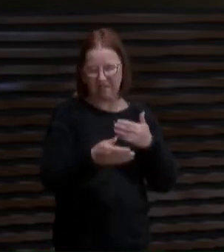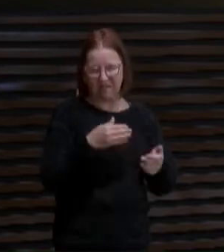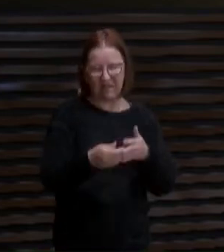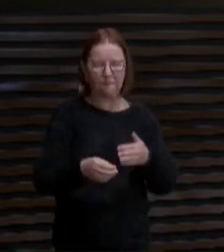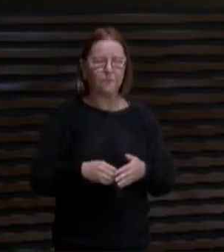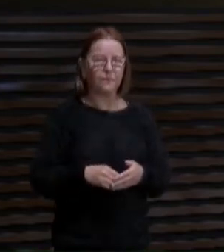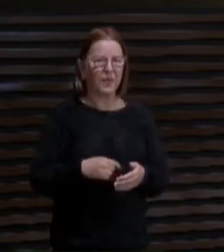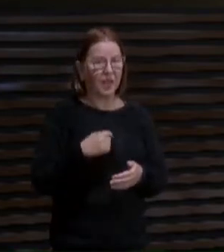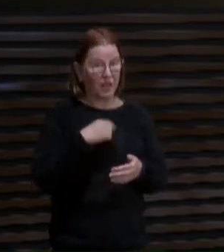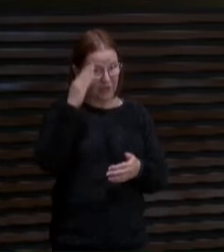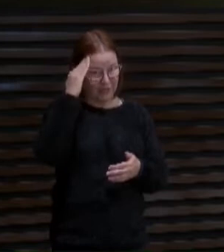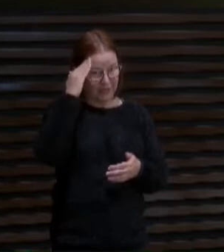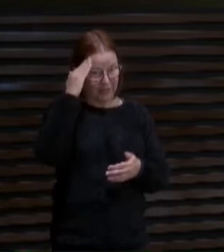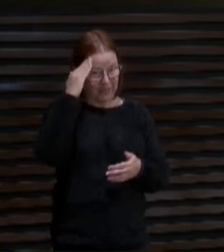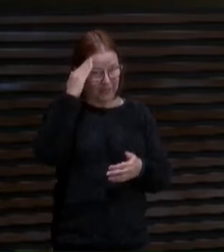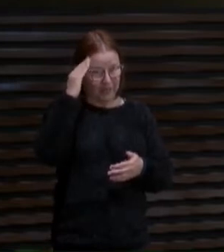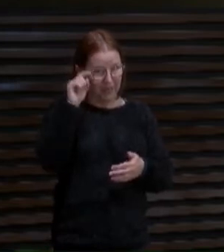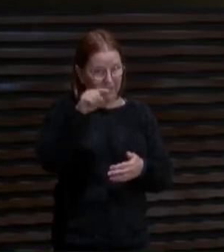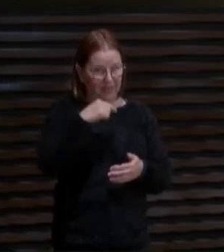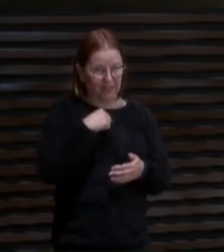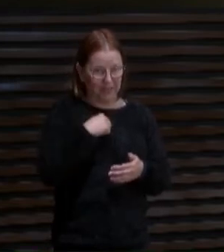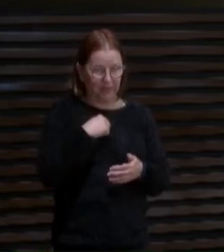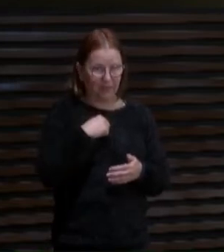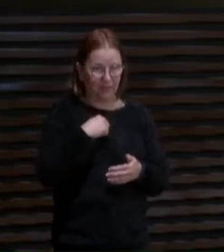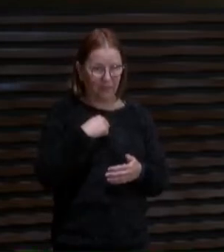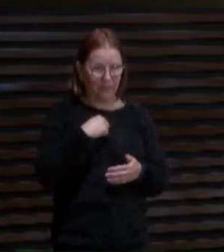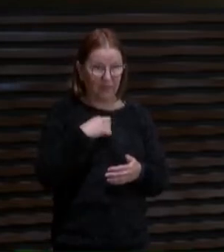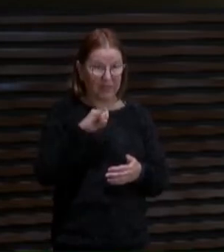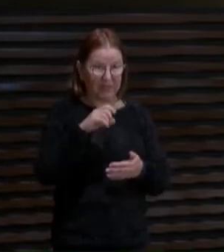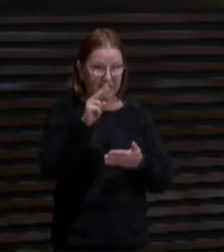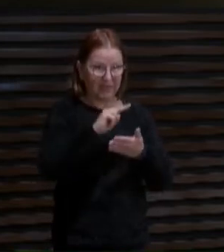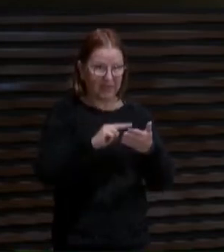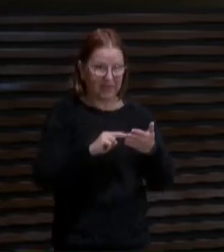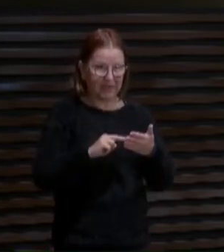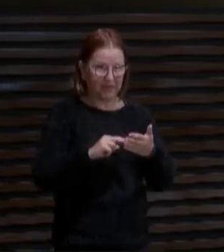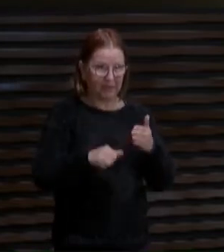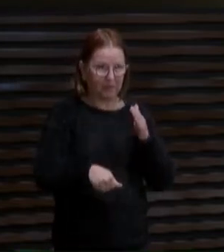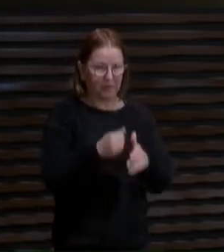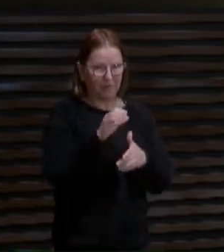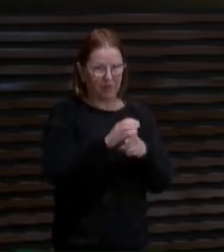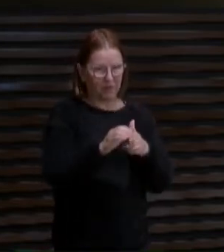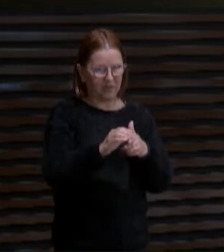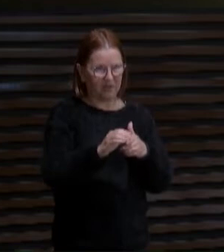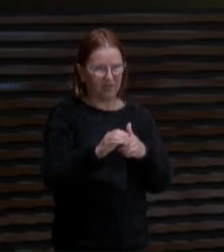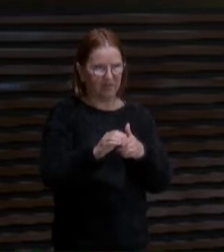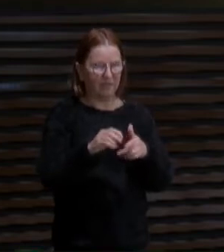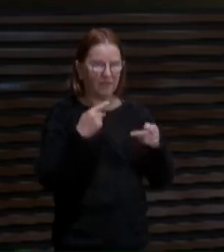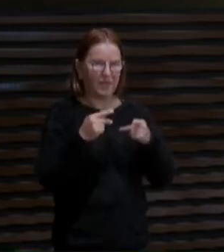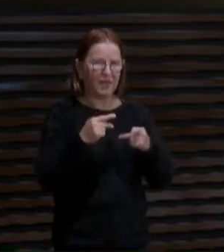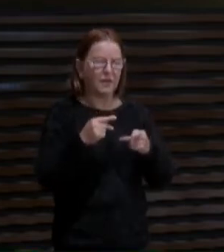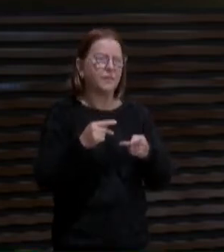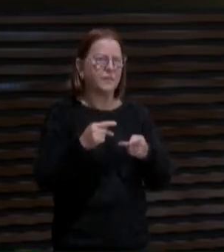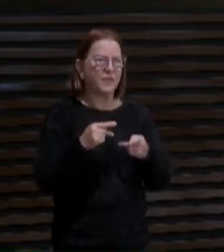aquela lista de primeira Coríntios 6 quando o Paulo diz assim não sabeis que os